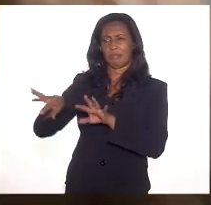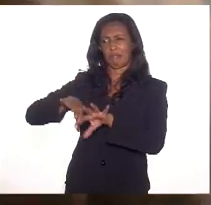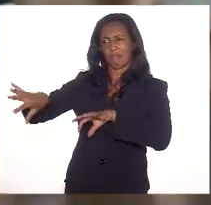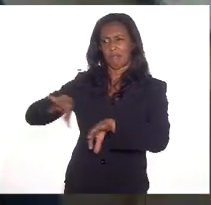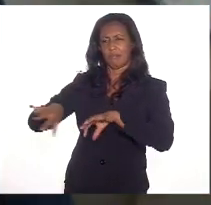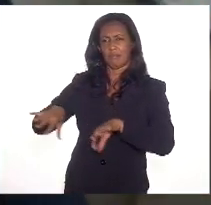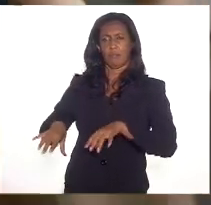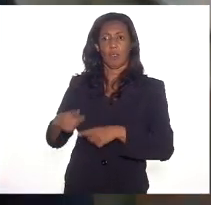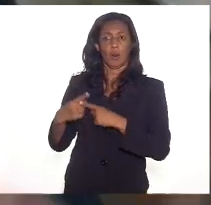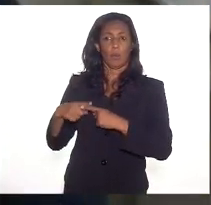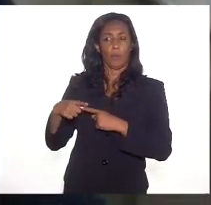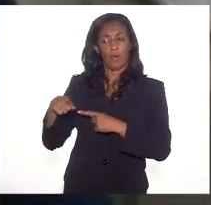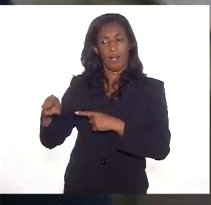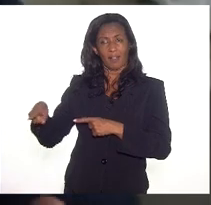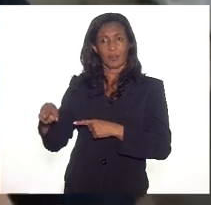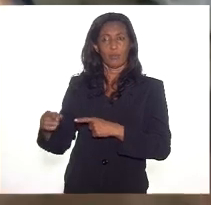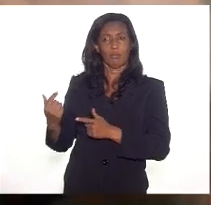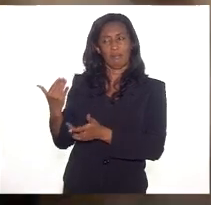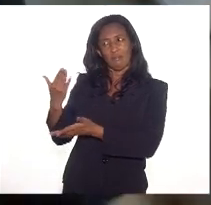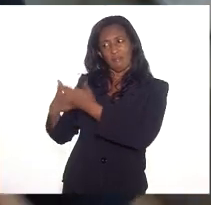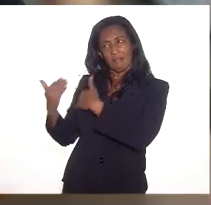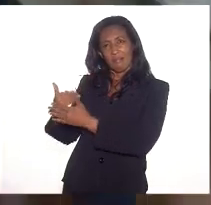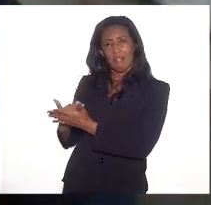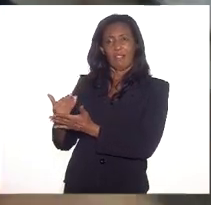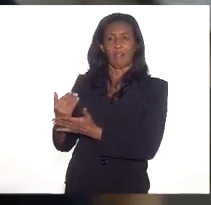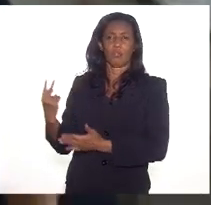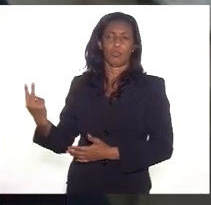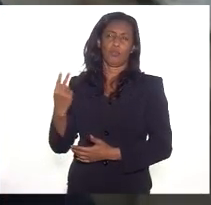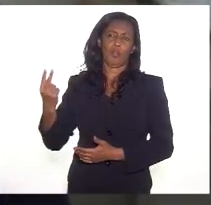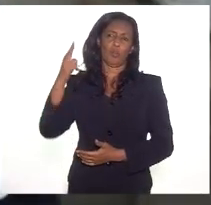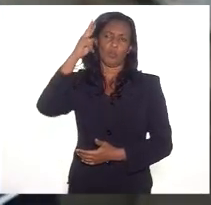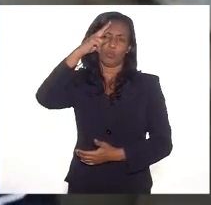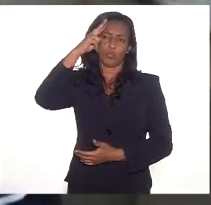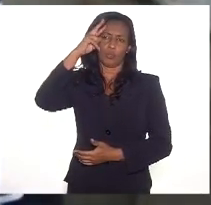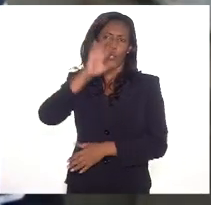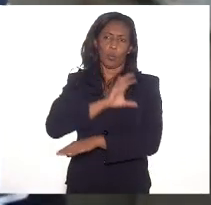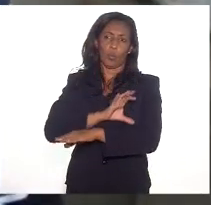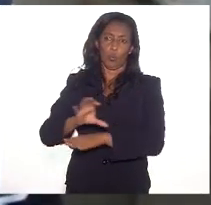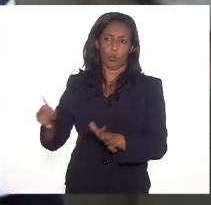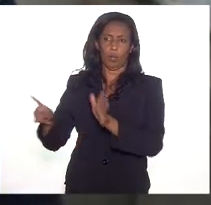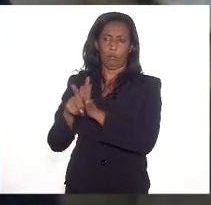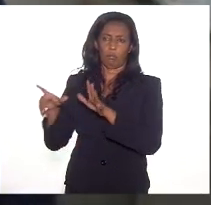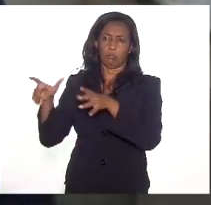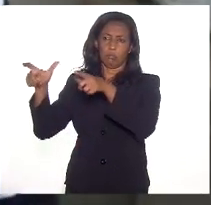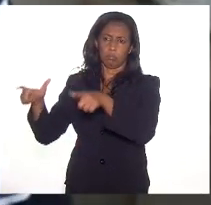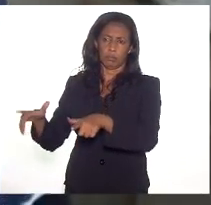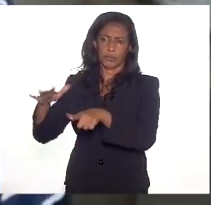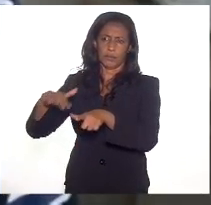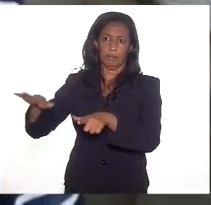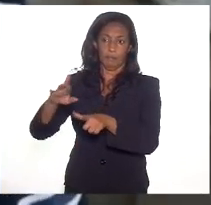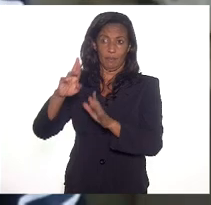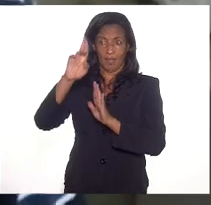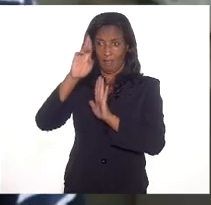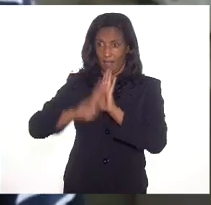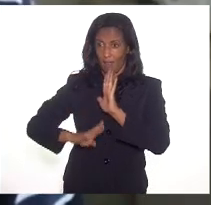da essência da comunidade e dos valores históricos e culturais. Mas, como regra